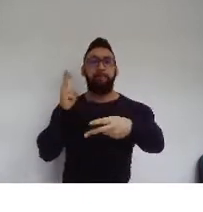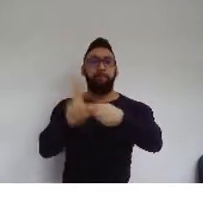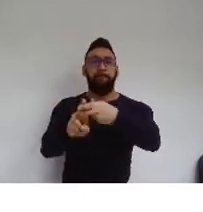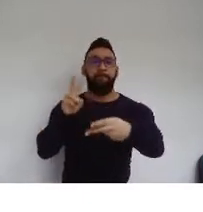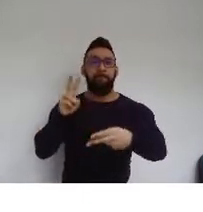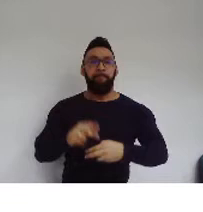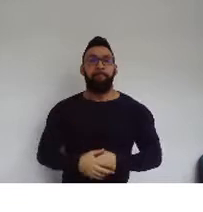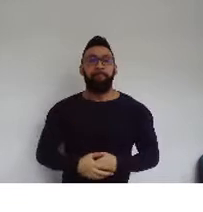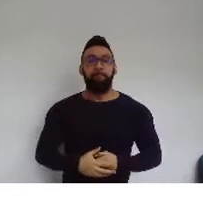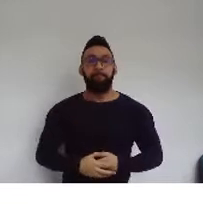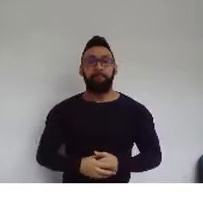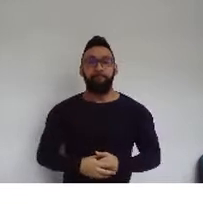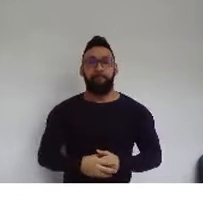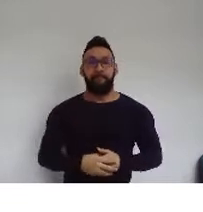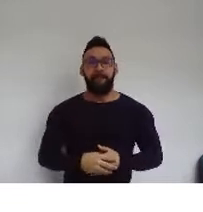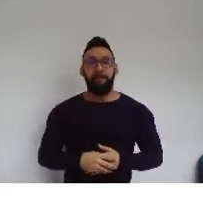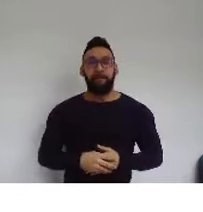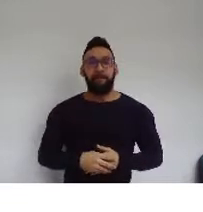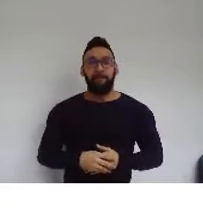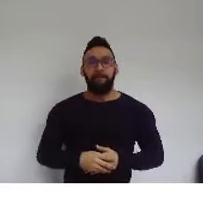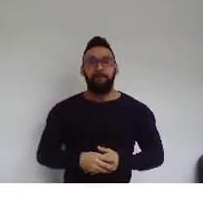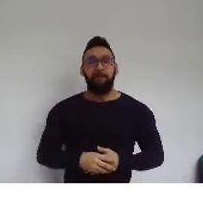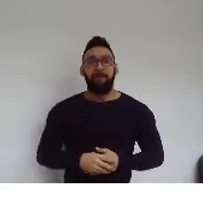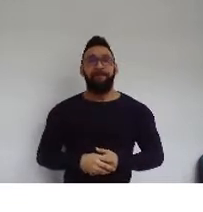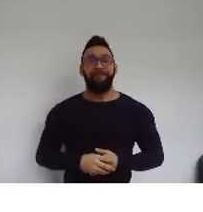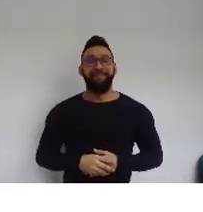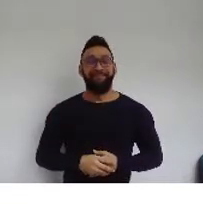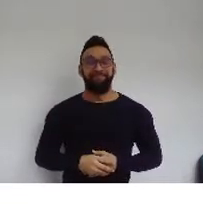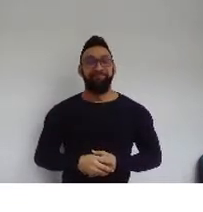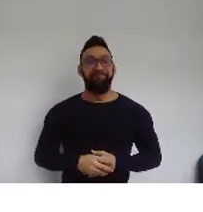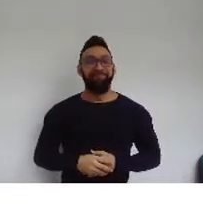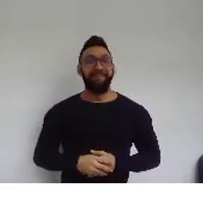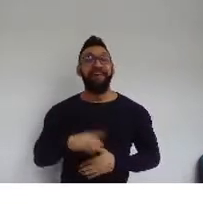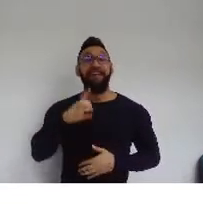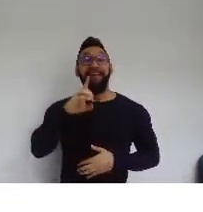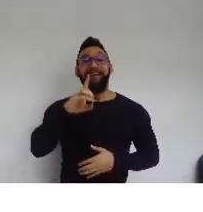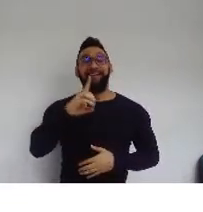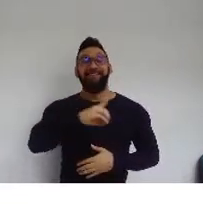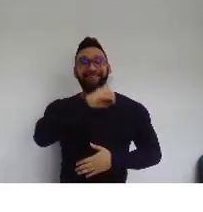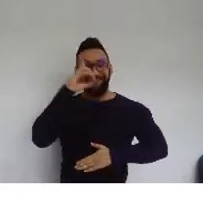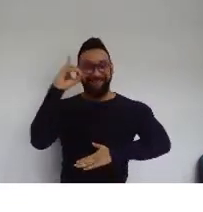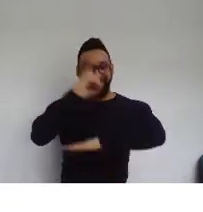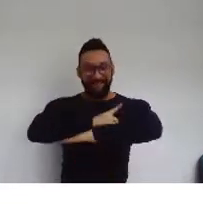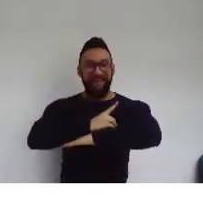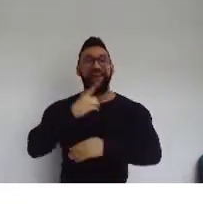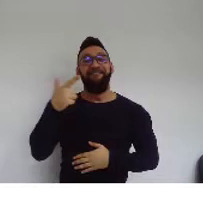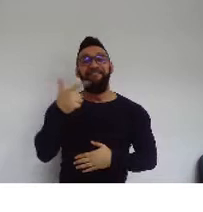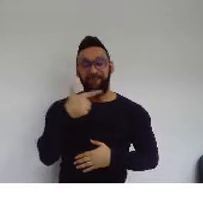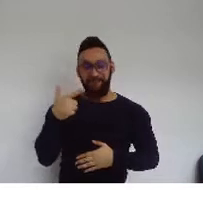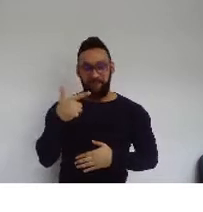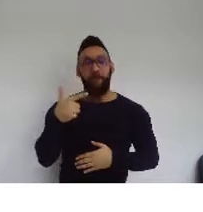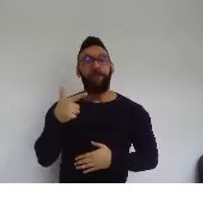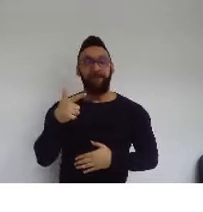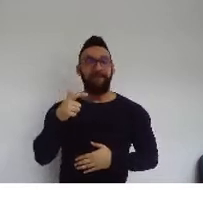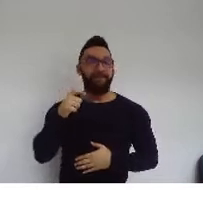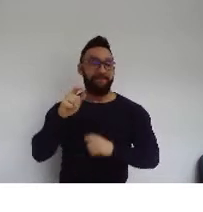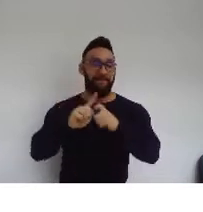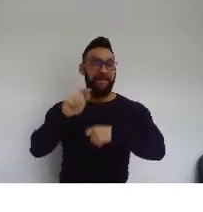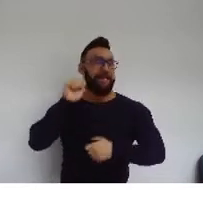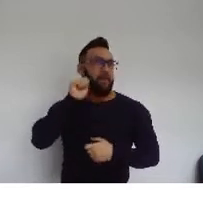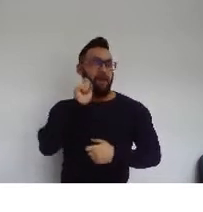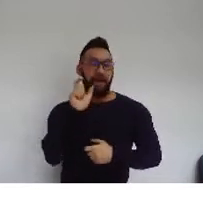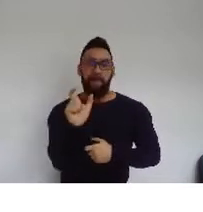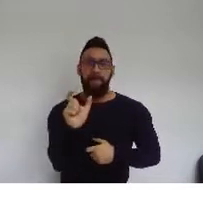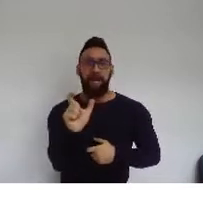Mais recentemente, o jornal espanhol El Tiempo, no dia 22 de abril de 22, registra a palavra dogging. Não sei se vocês